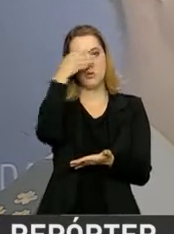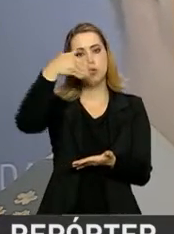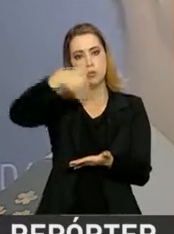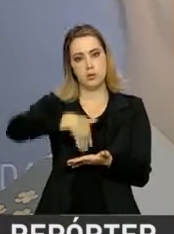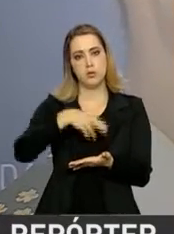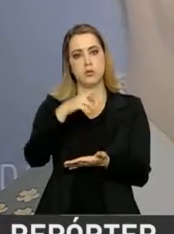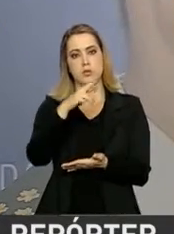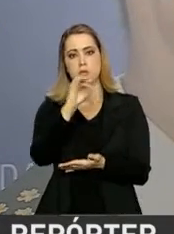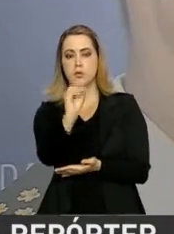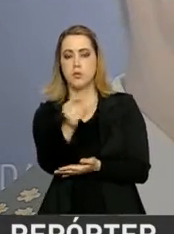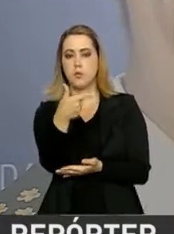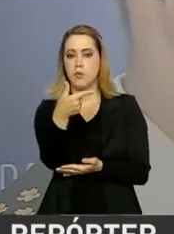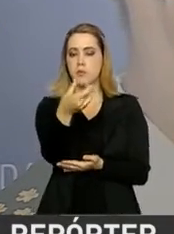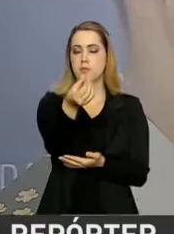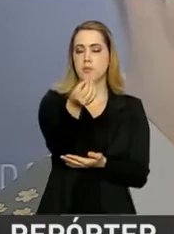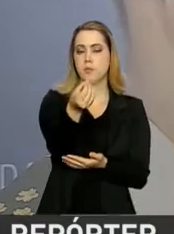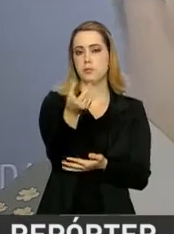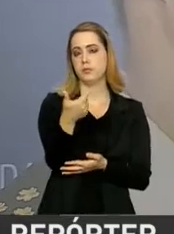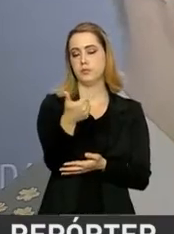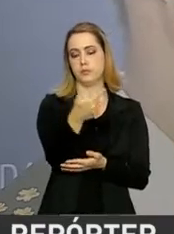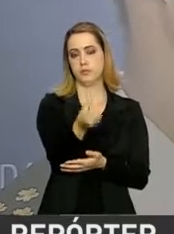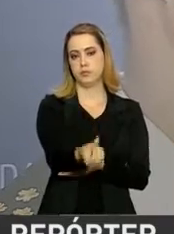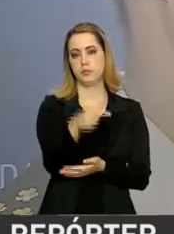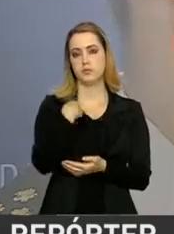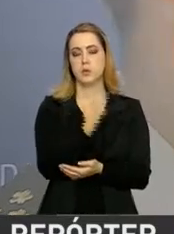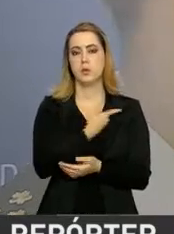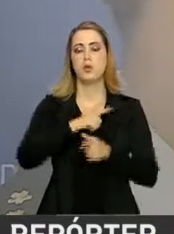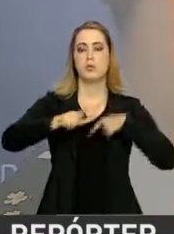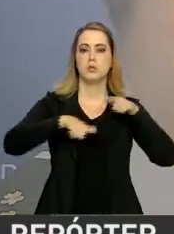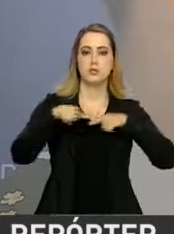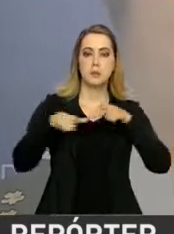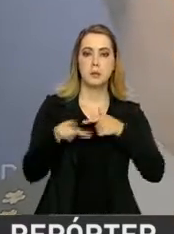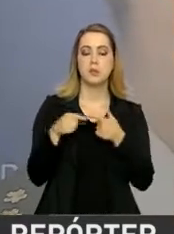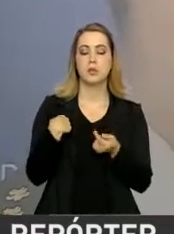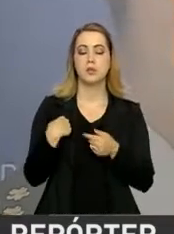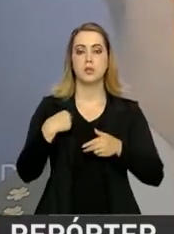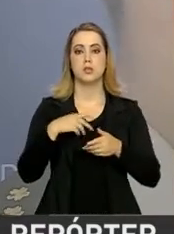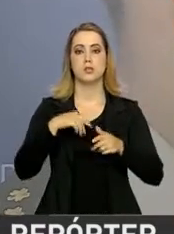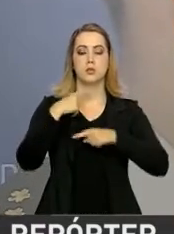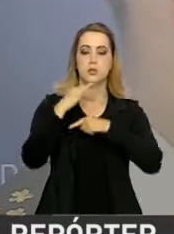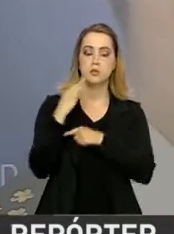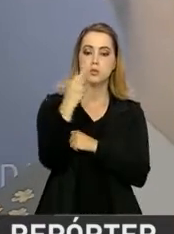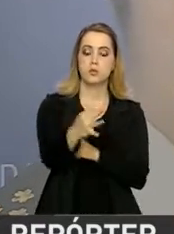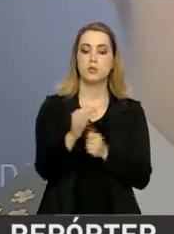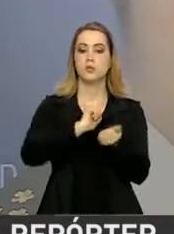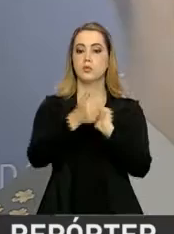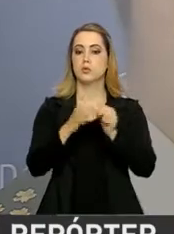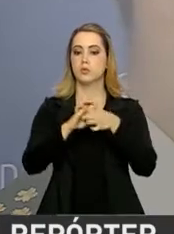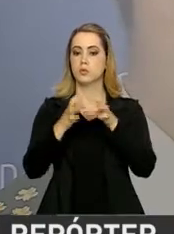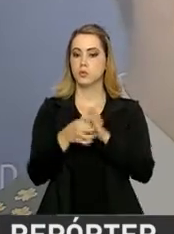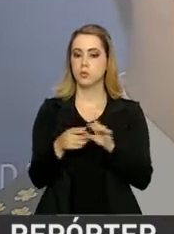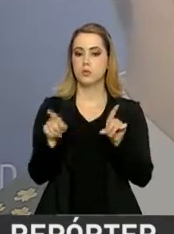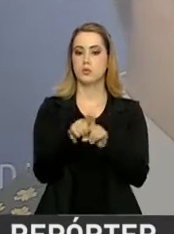de Rio 2016, para que possamos, dessa forma, aprimorar as ações para as próximas Olimpíadas. Então, esse relacionamento